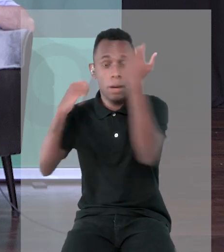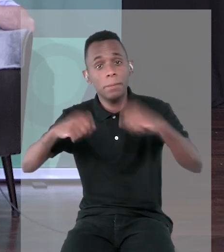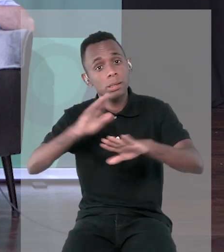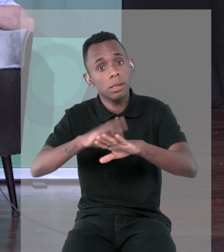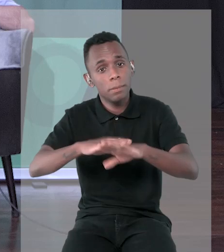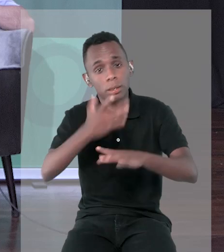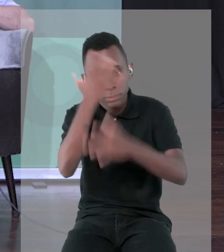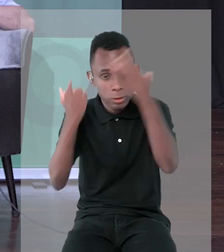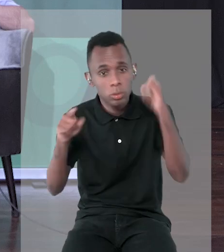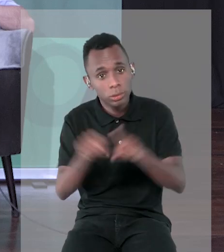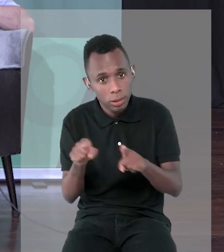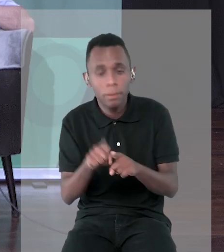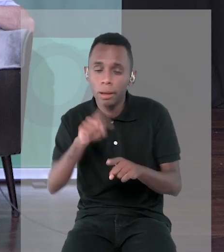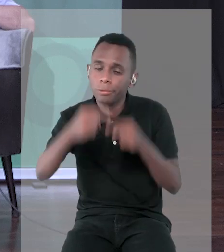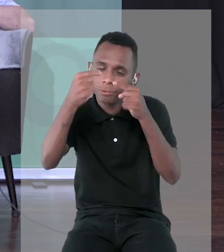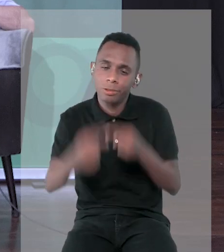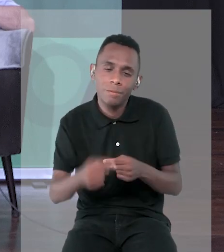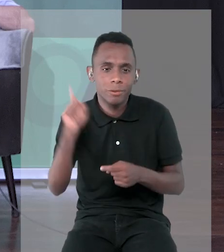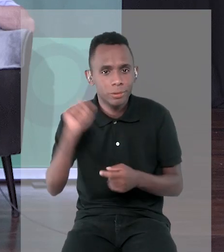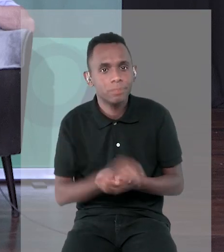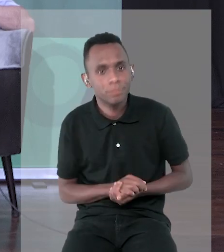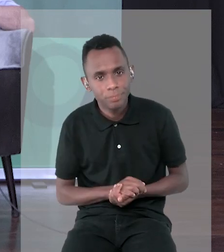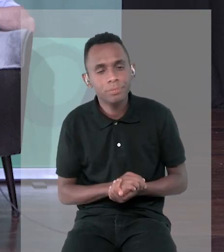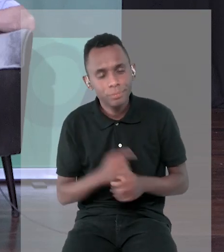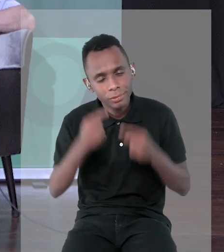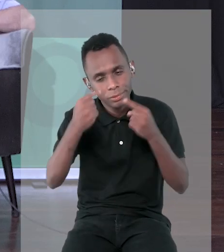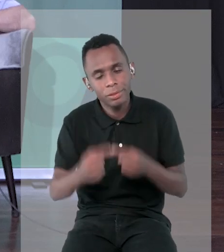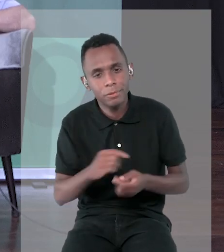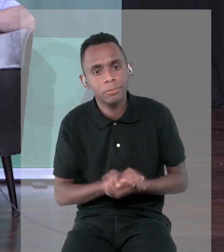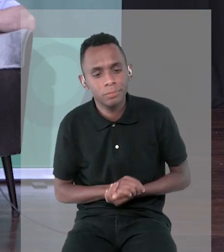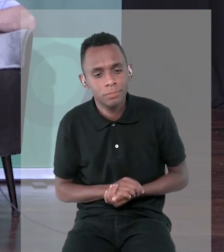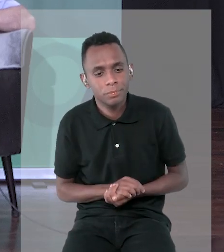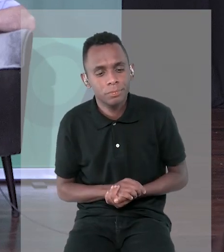pessoas. E é nosso grande desafio lá. É um imenso desafio.